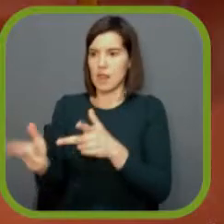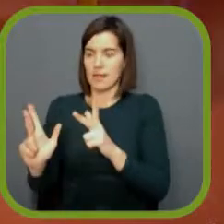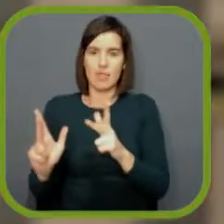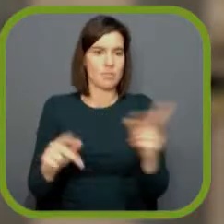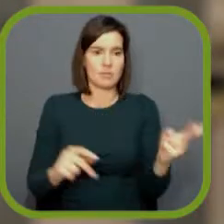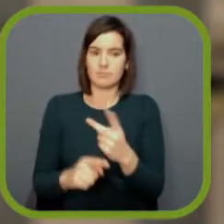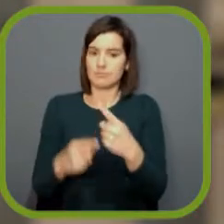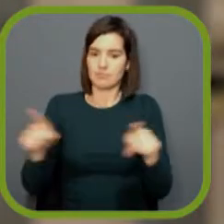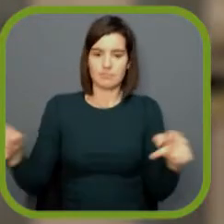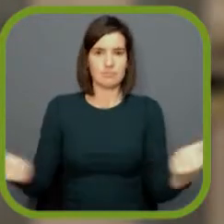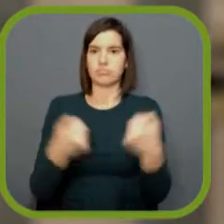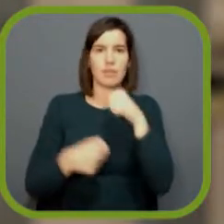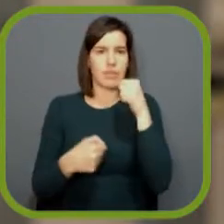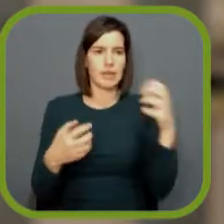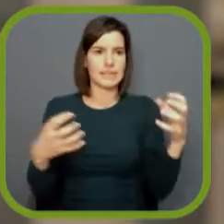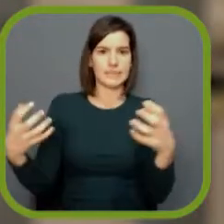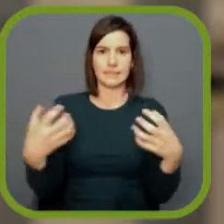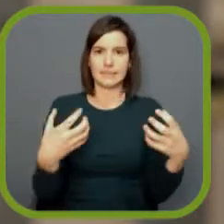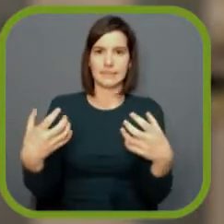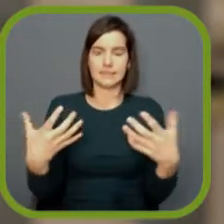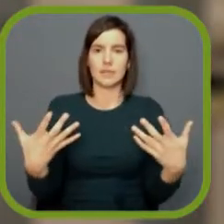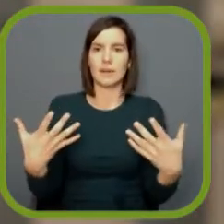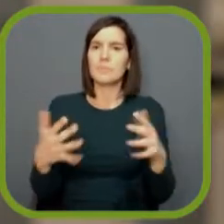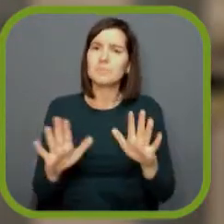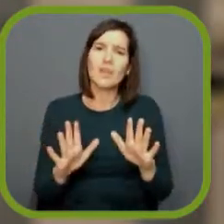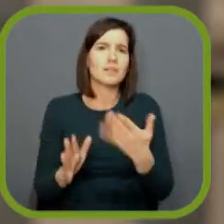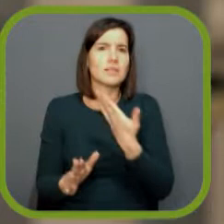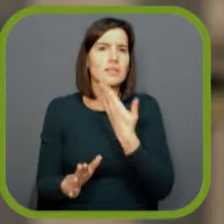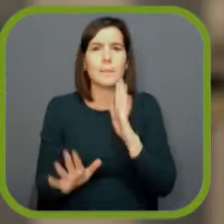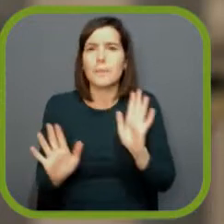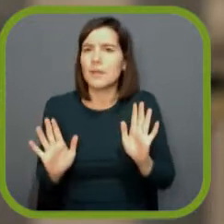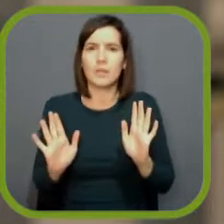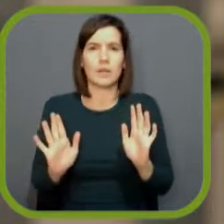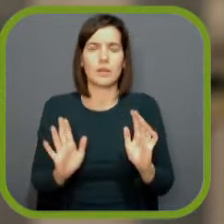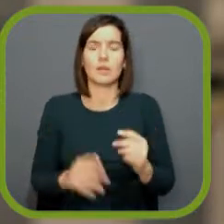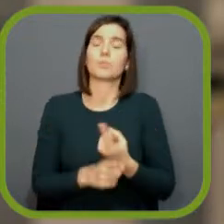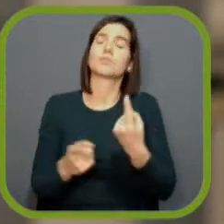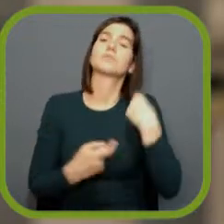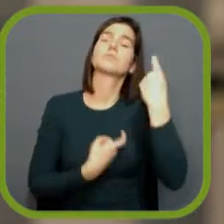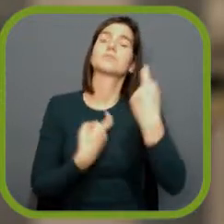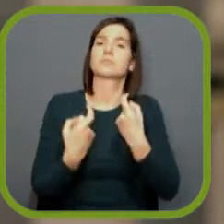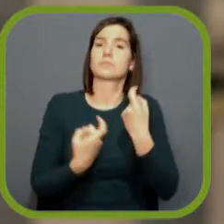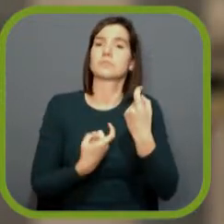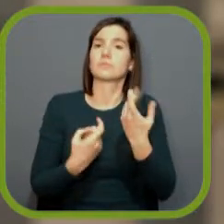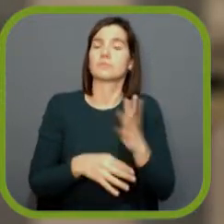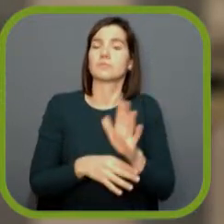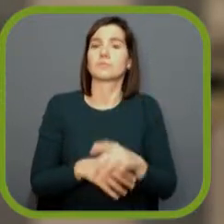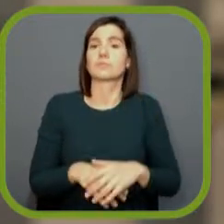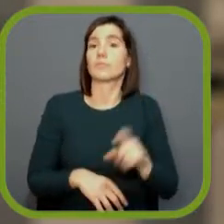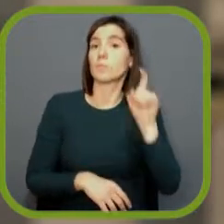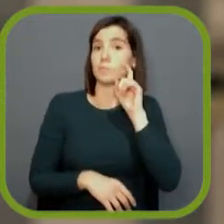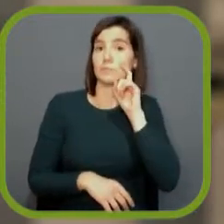liberdade. Ou seja, que há uma tensão permanente. Esta tensão é muito discutível, porque se nós pensarmos,